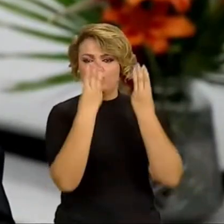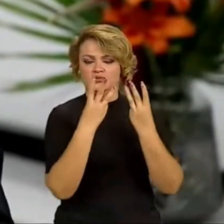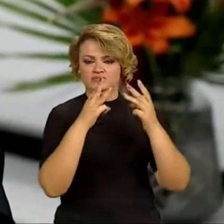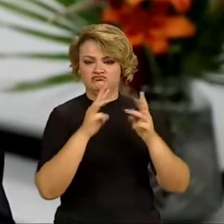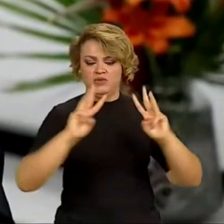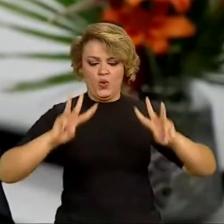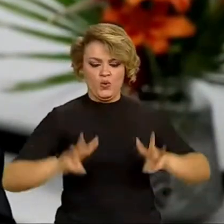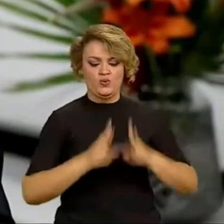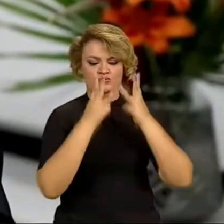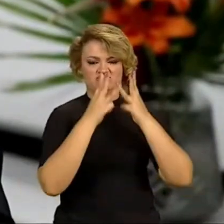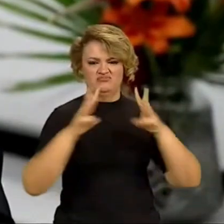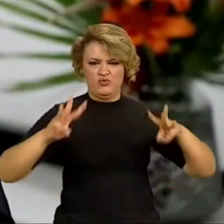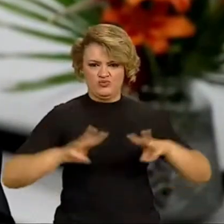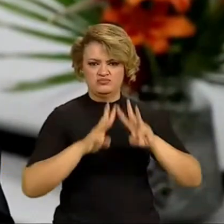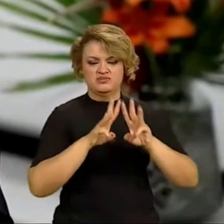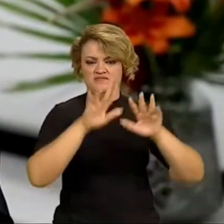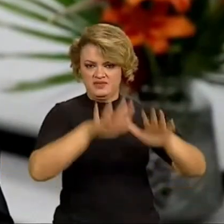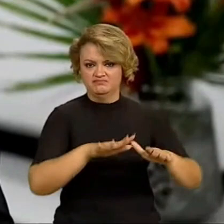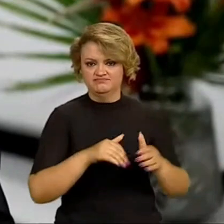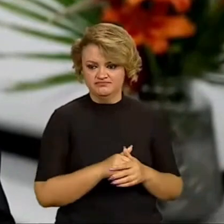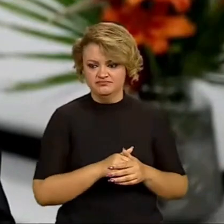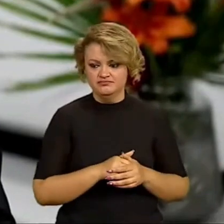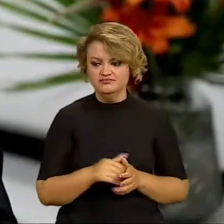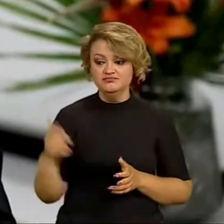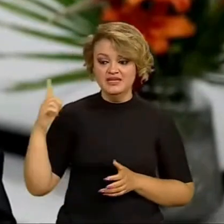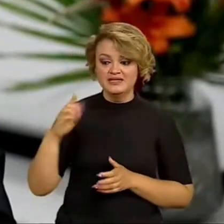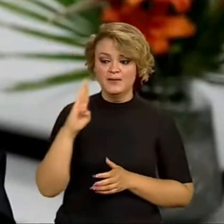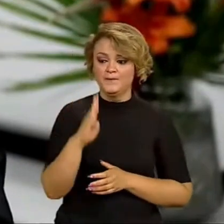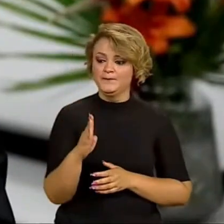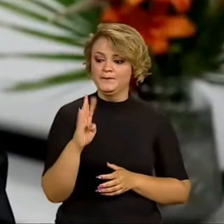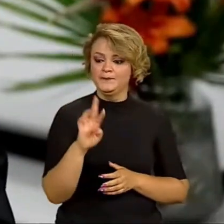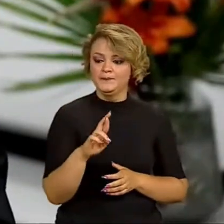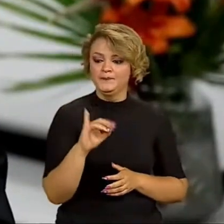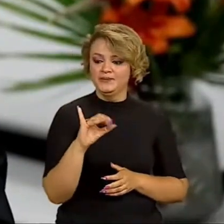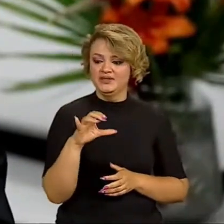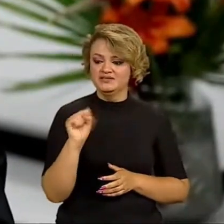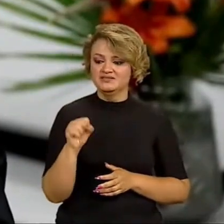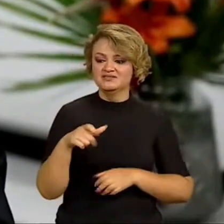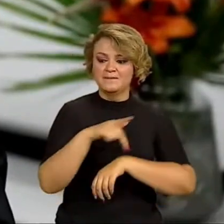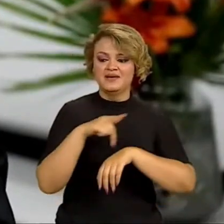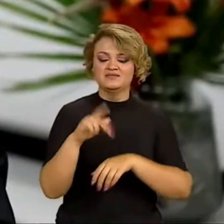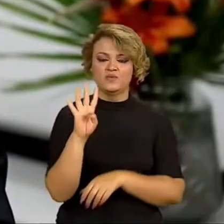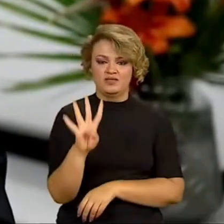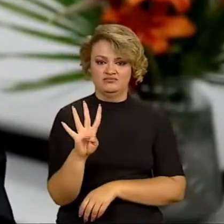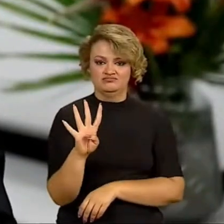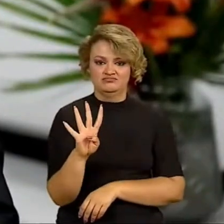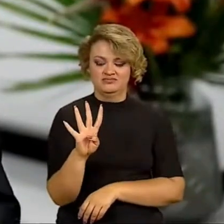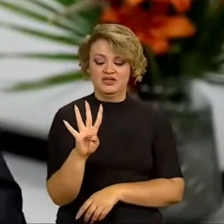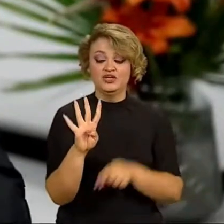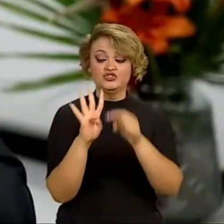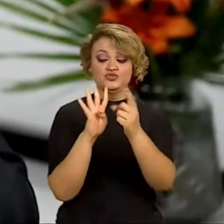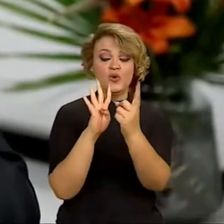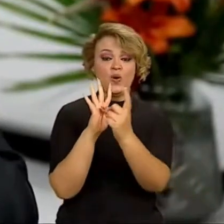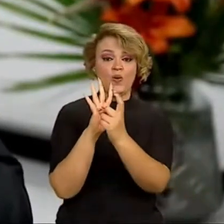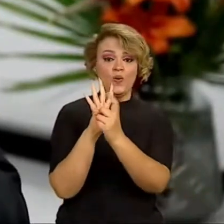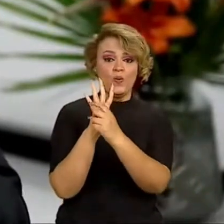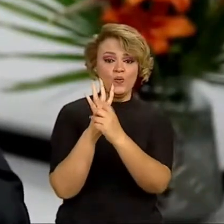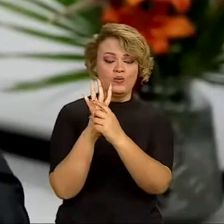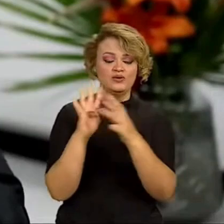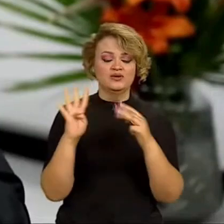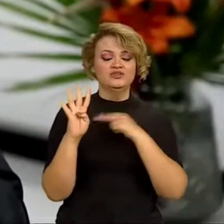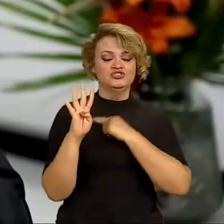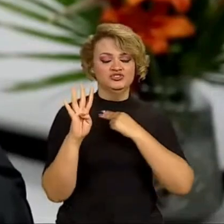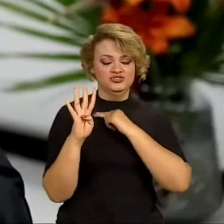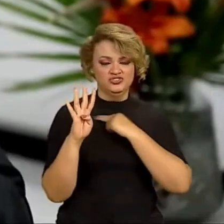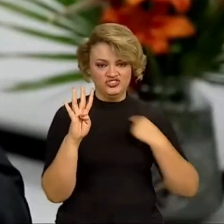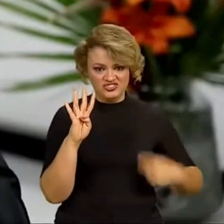é engraçado que o BRICS tem 4 países e só um é membro do Conselho Permanente, que é a China. E a Rússia. Então, cabe a...